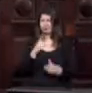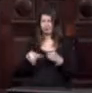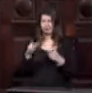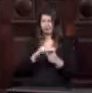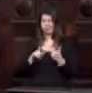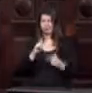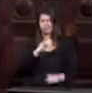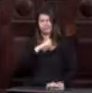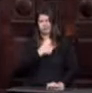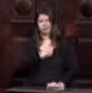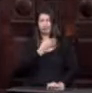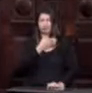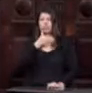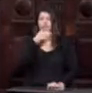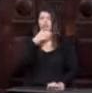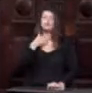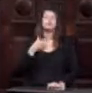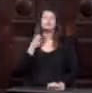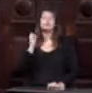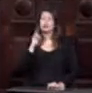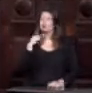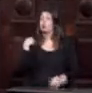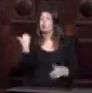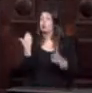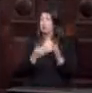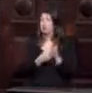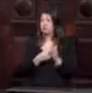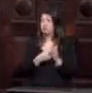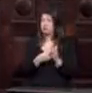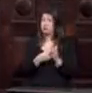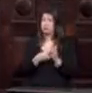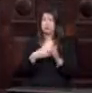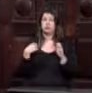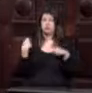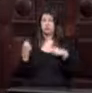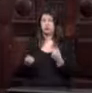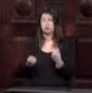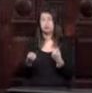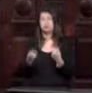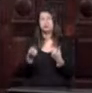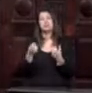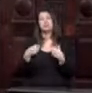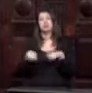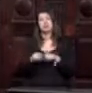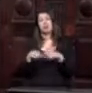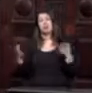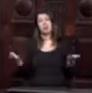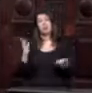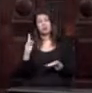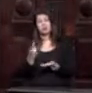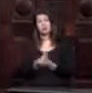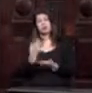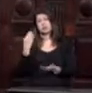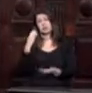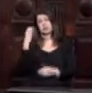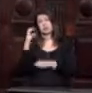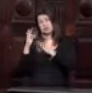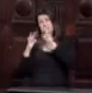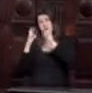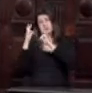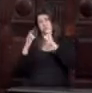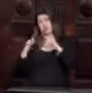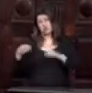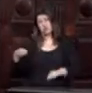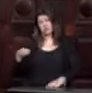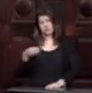enfrentando, se todos não entenderem que o esforço é coletivo, o que acontece hoje em ciência, tecnologia e